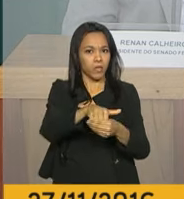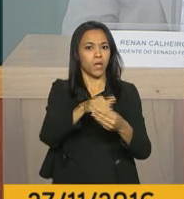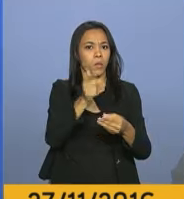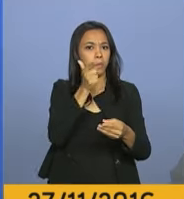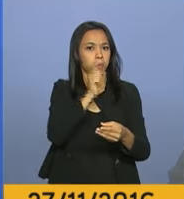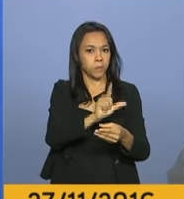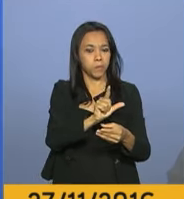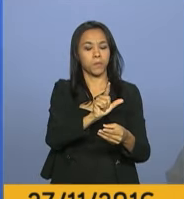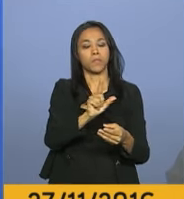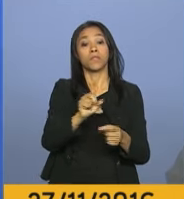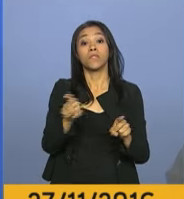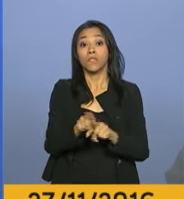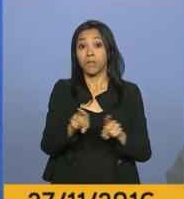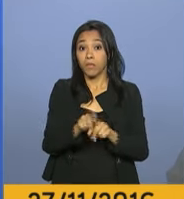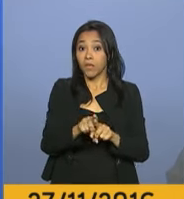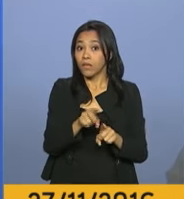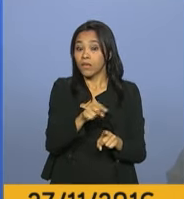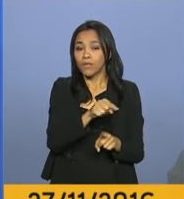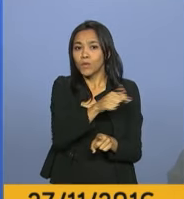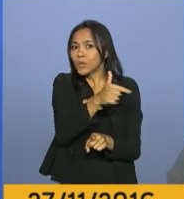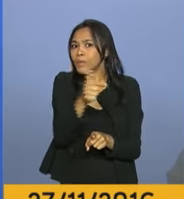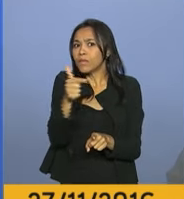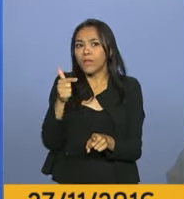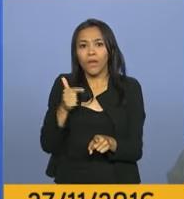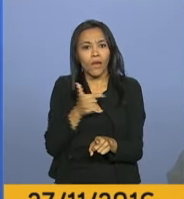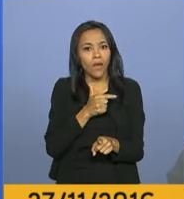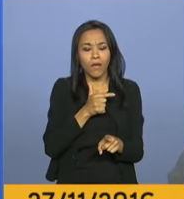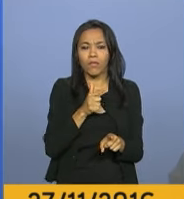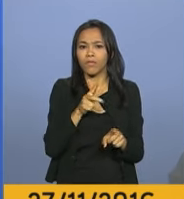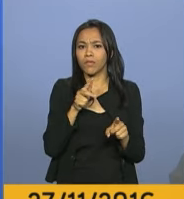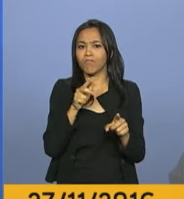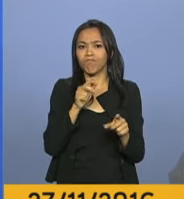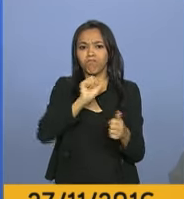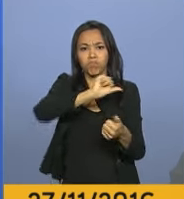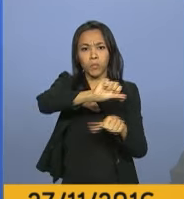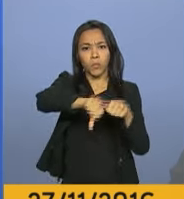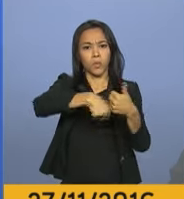e praticamente sem nenhuma modificação.